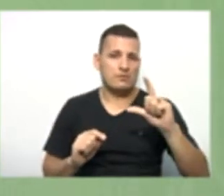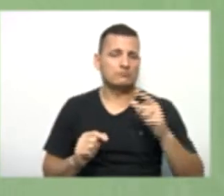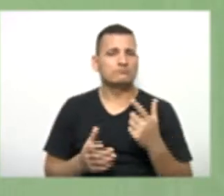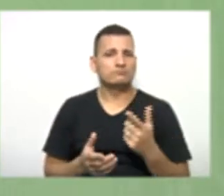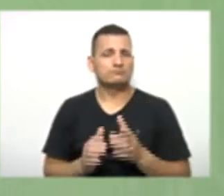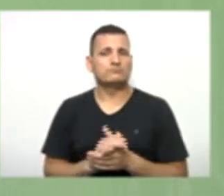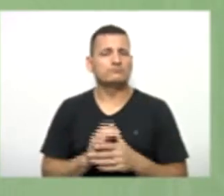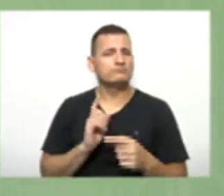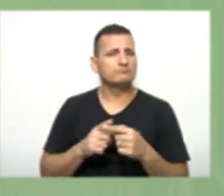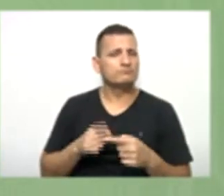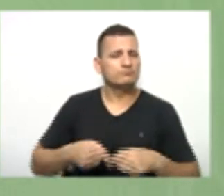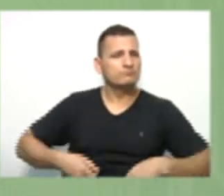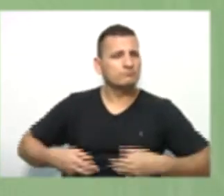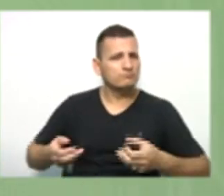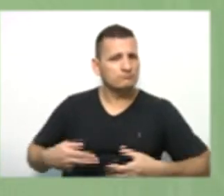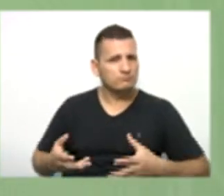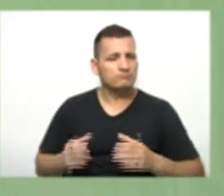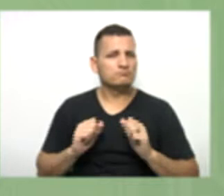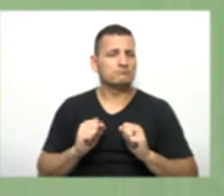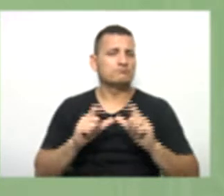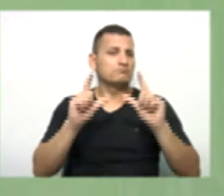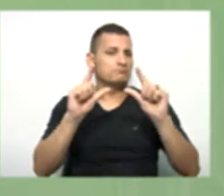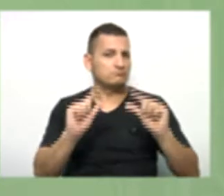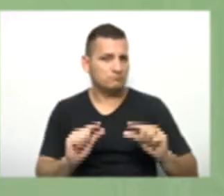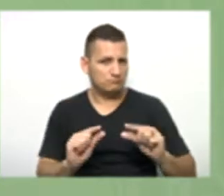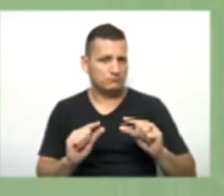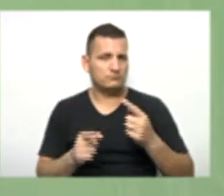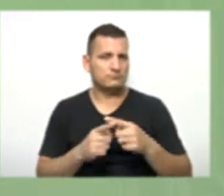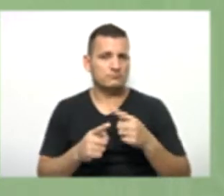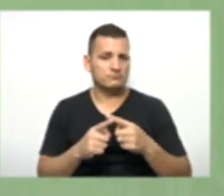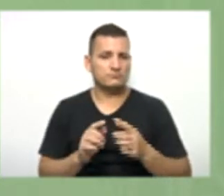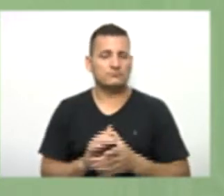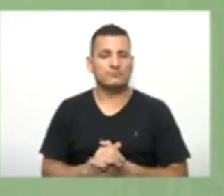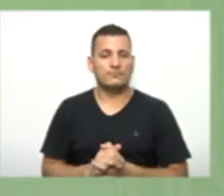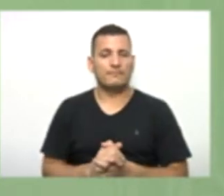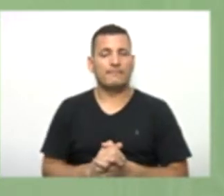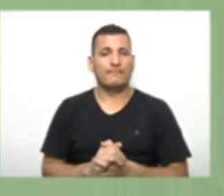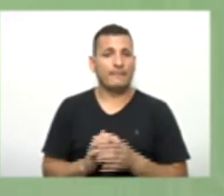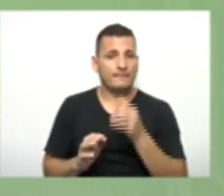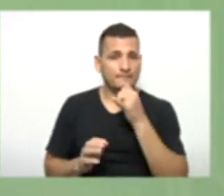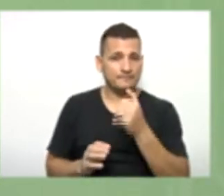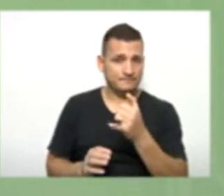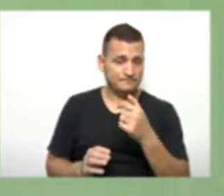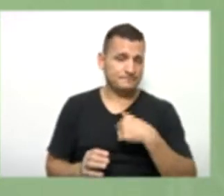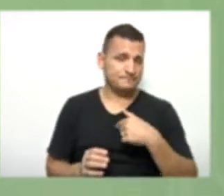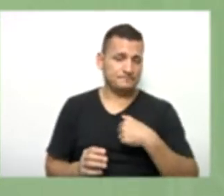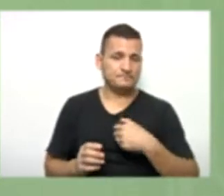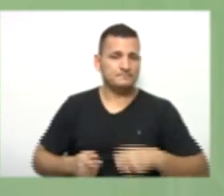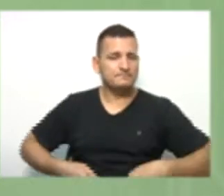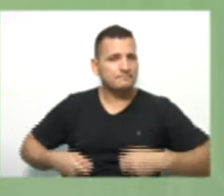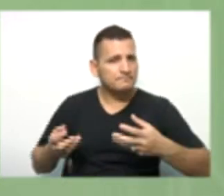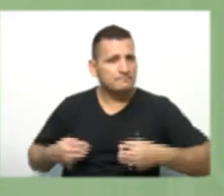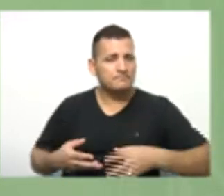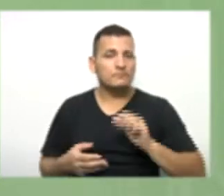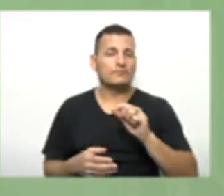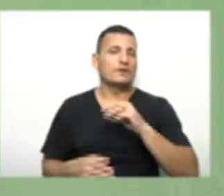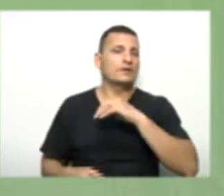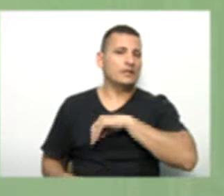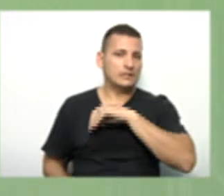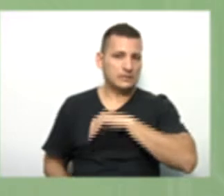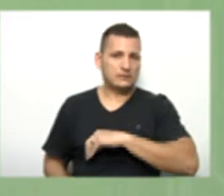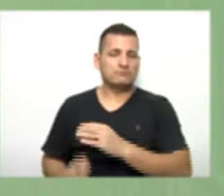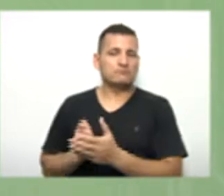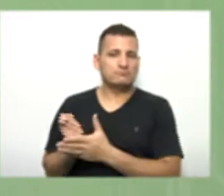os dispêndios podem diminuir o ativo? Então, o que acontece? Se eu gero uma despesa com salário, se